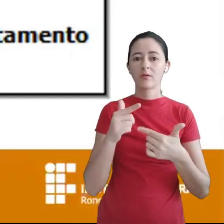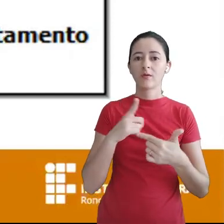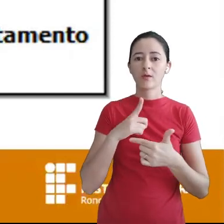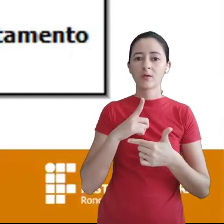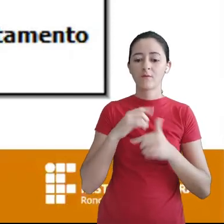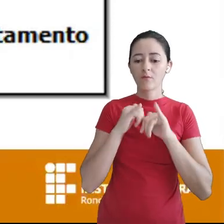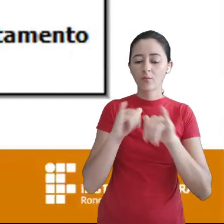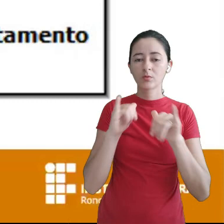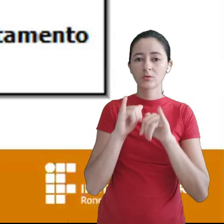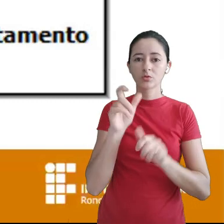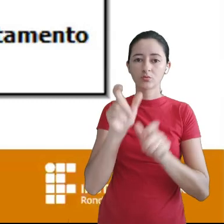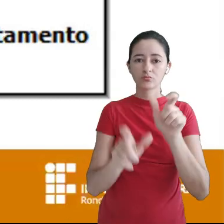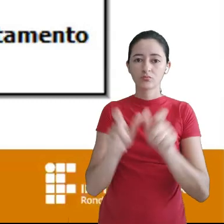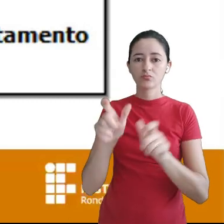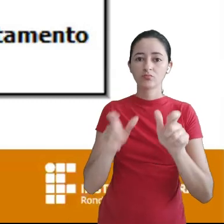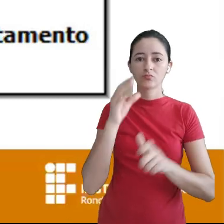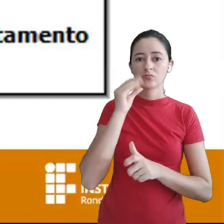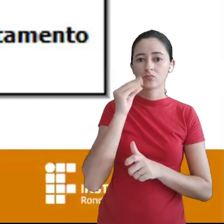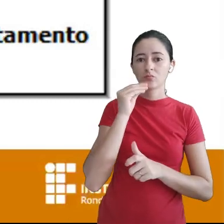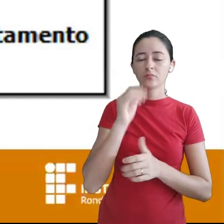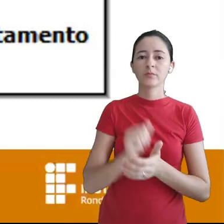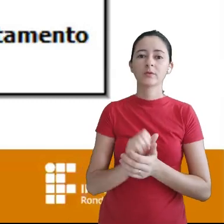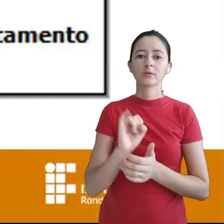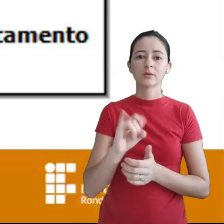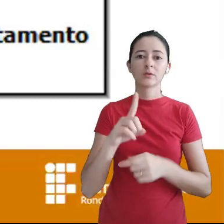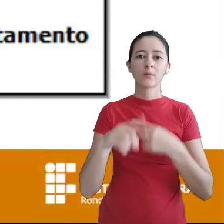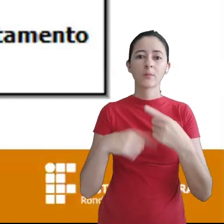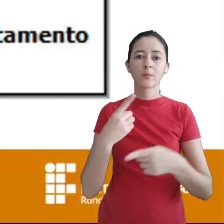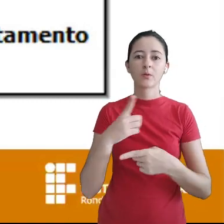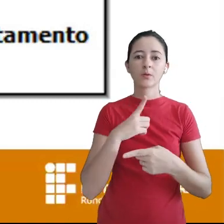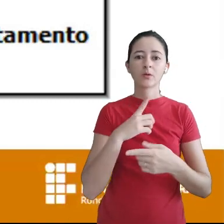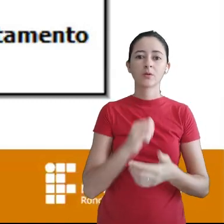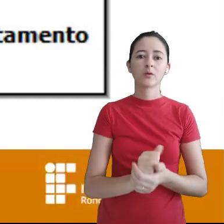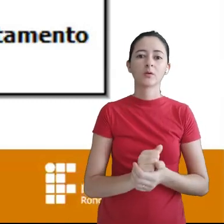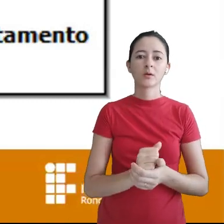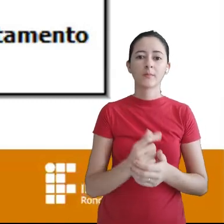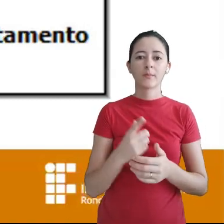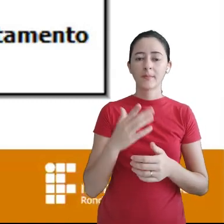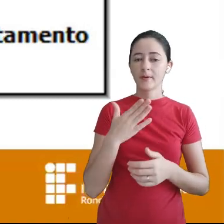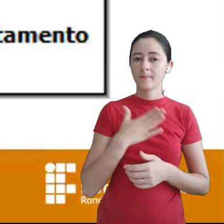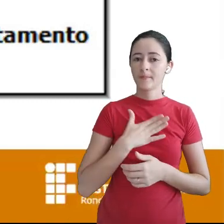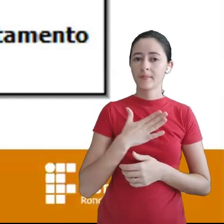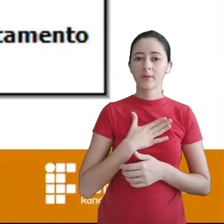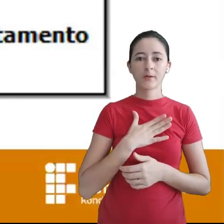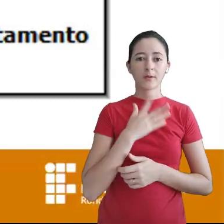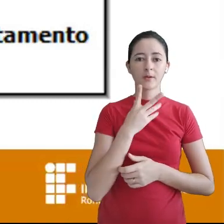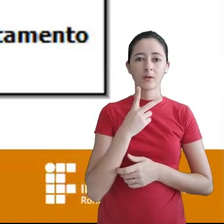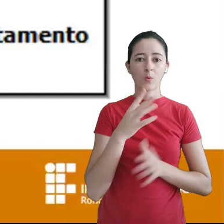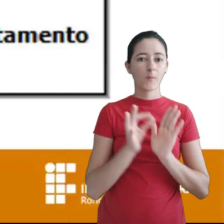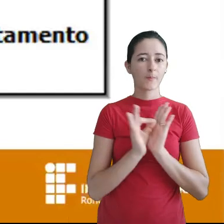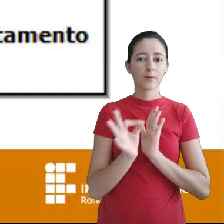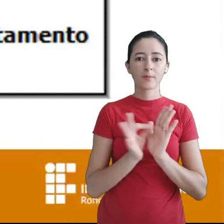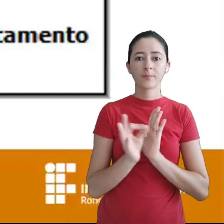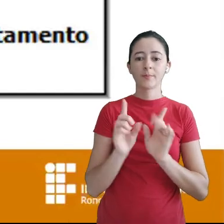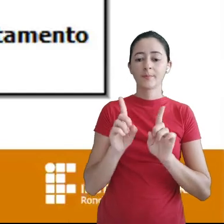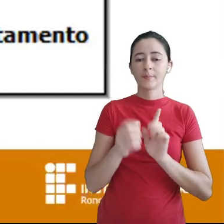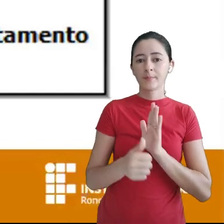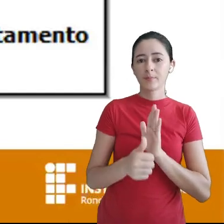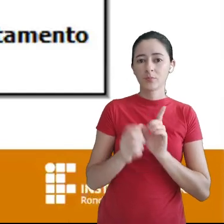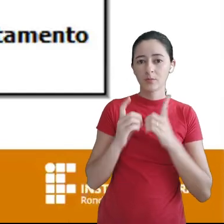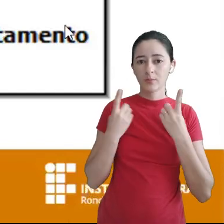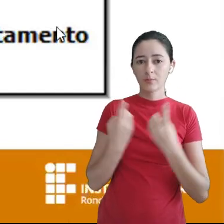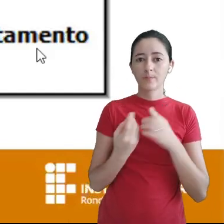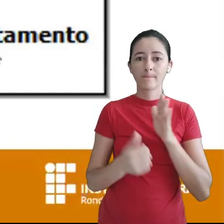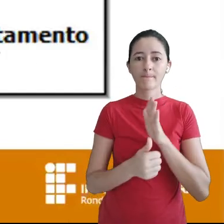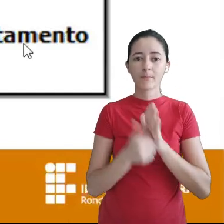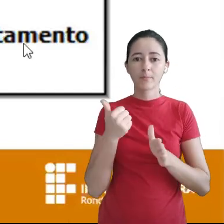de funcionário vinculada a ele. Quem vincula a informação de departamento é funcionário. Então, na minha análise, eu acho que